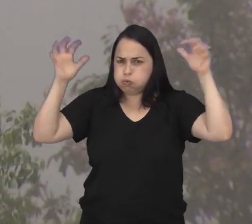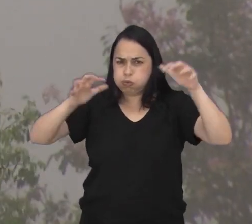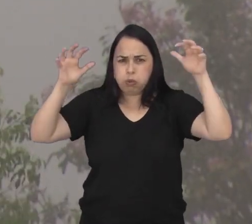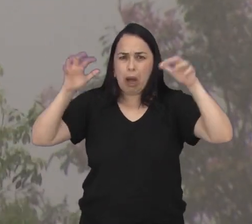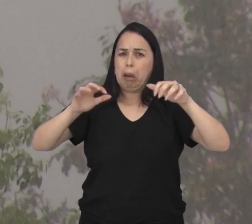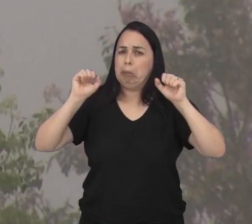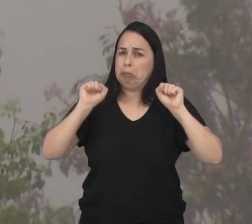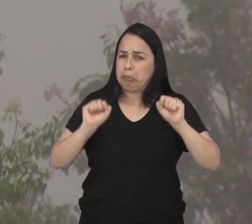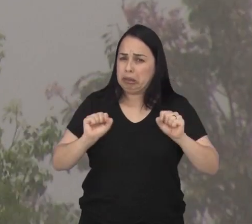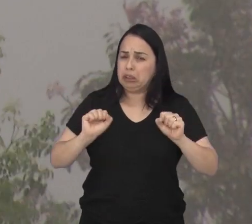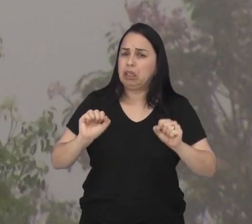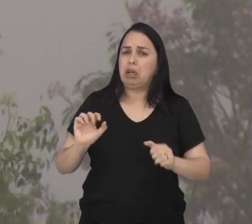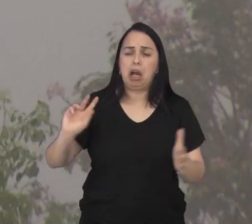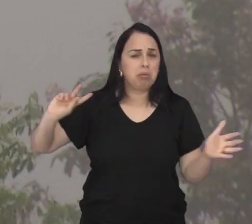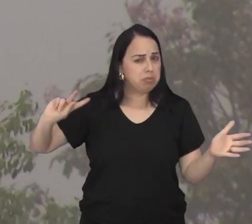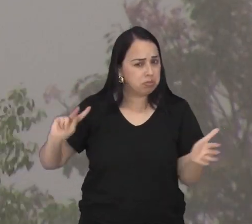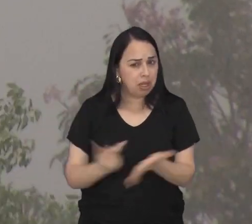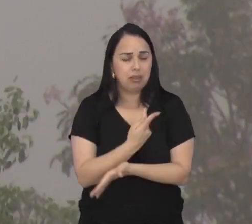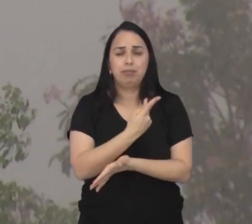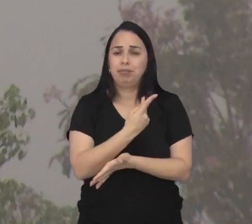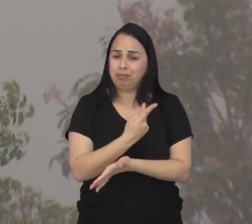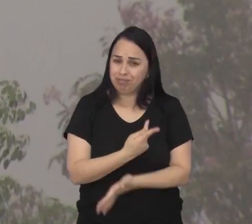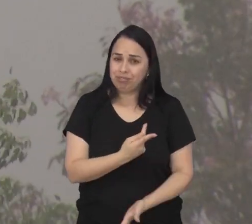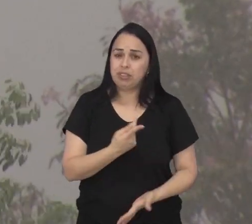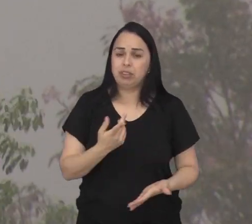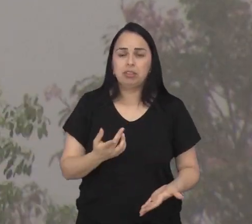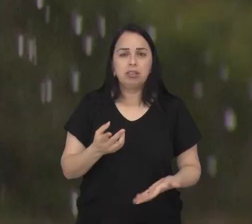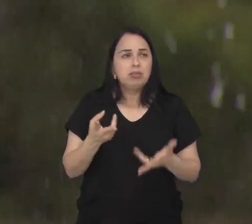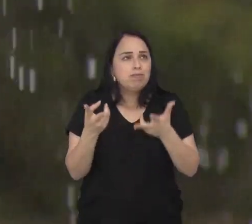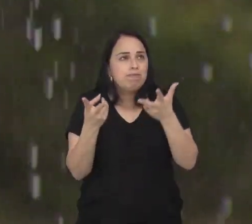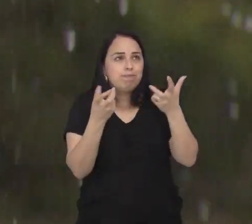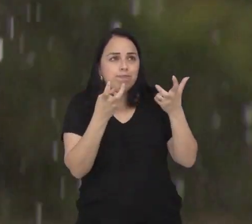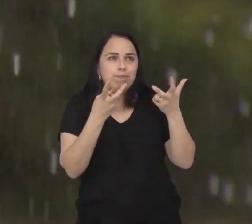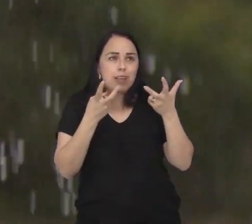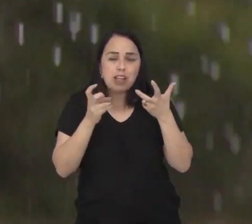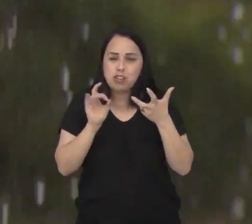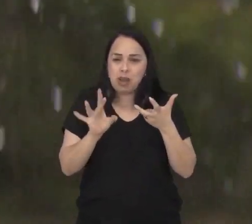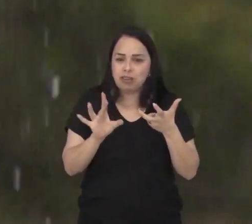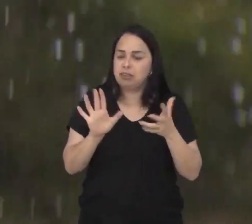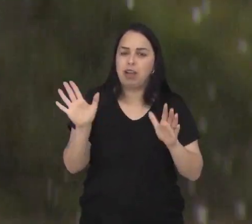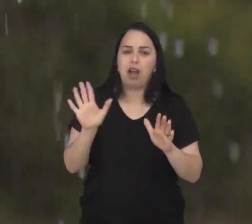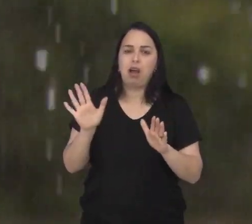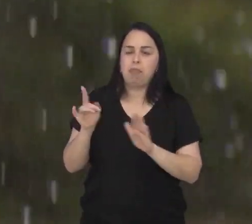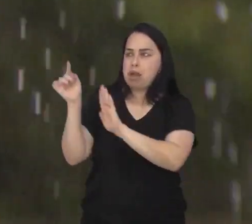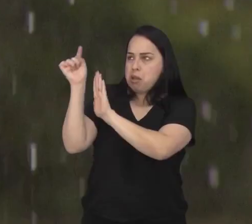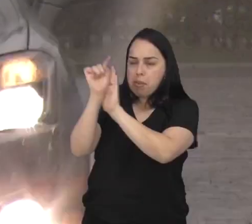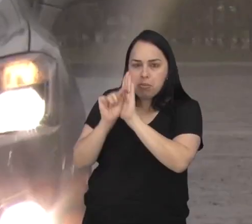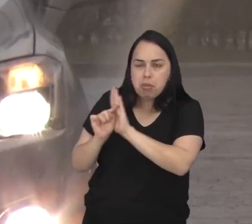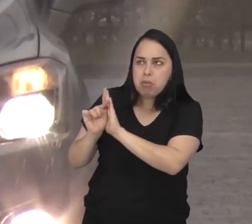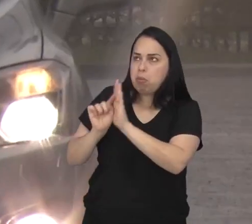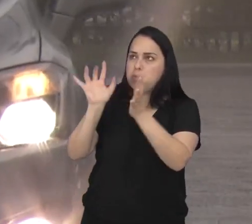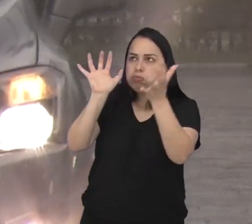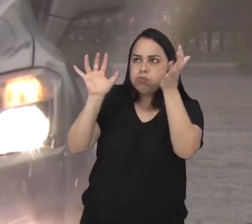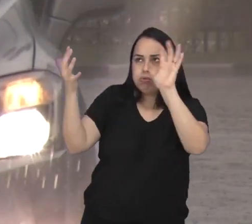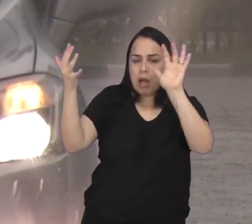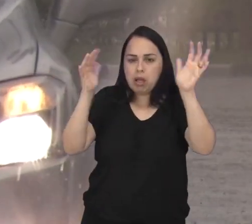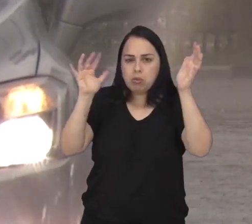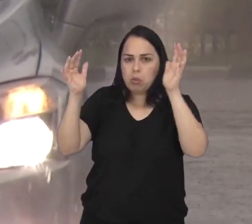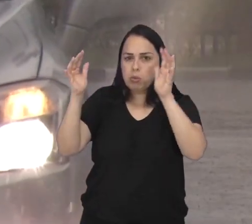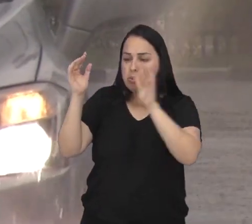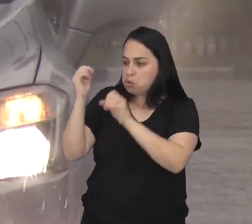climáticos extremos com potencial para provocar estragos. Não é apenas uma percepção.